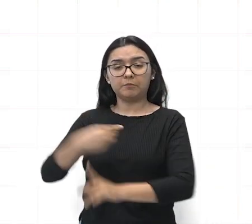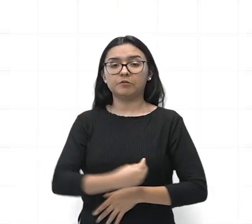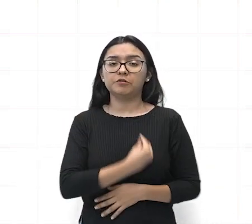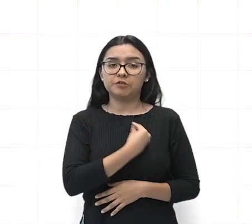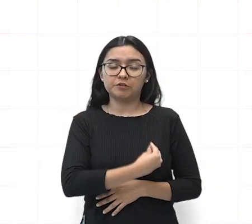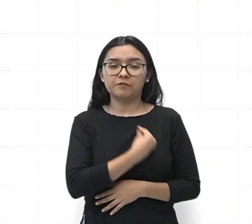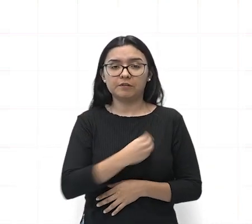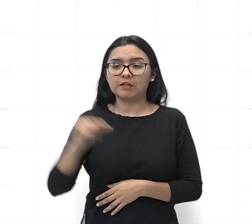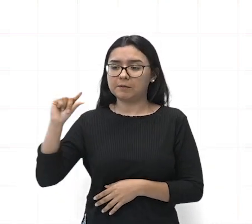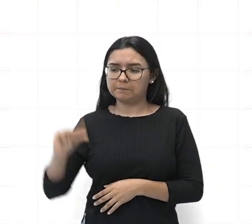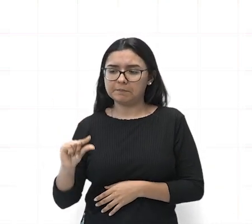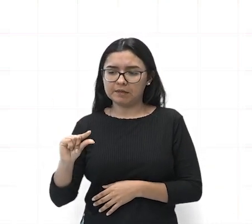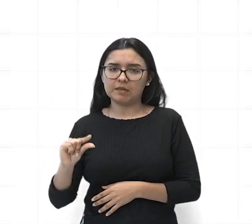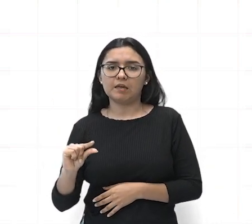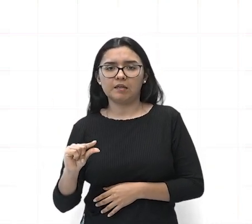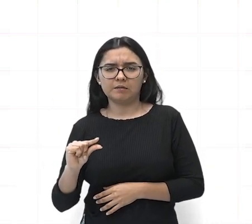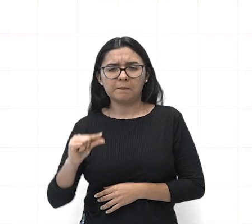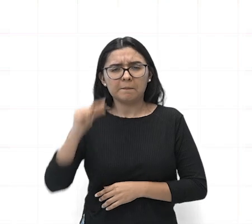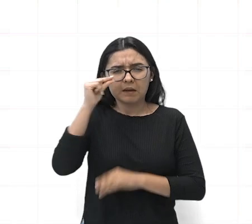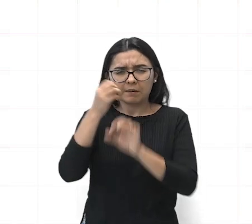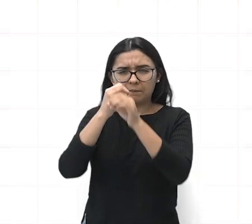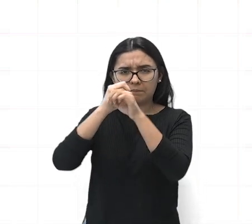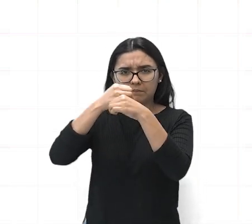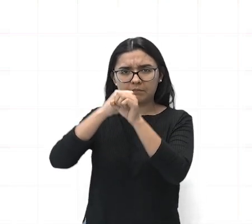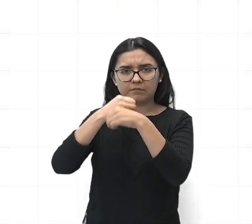as menores, as